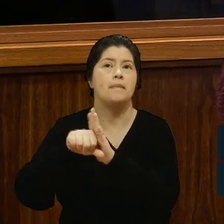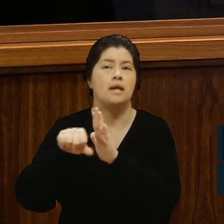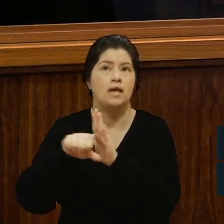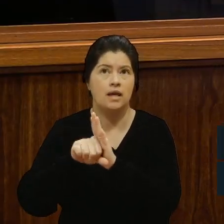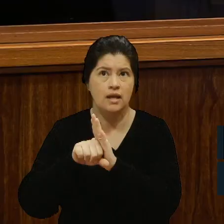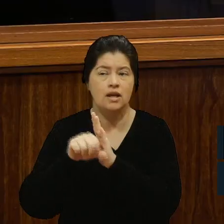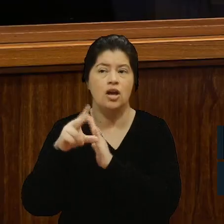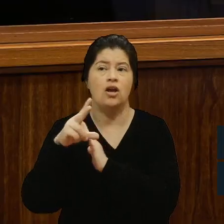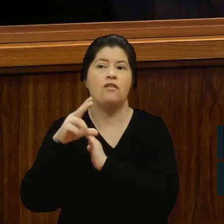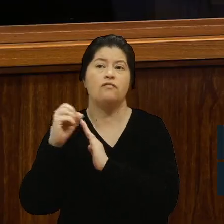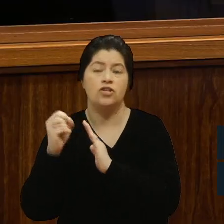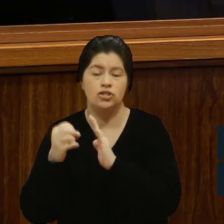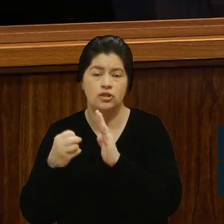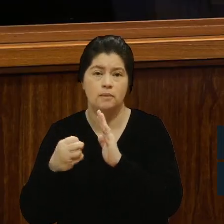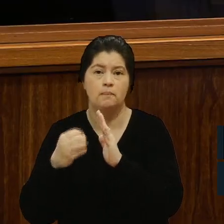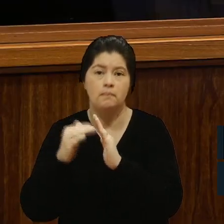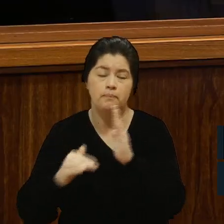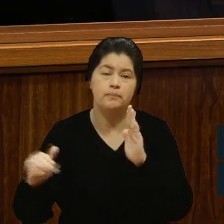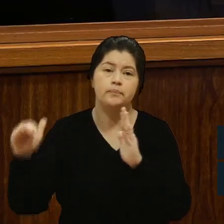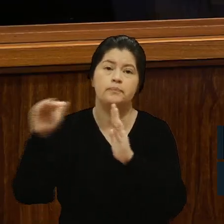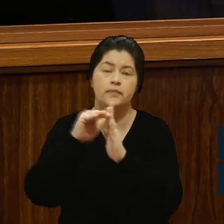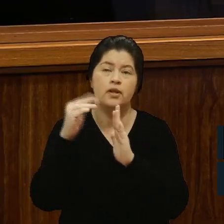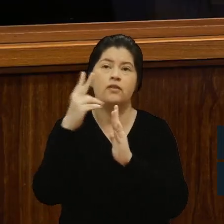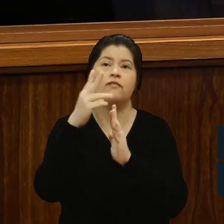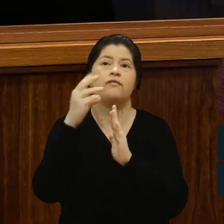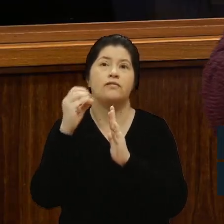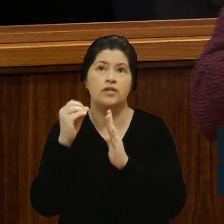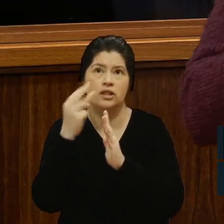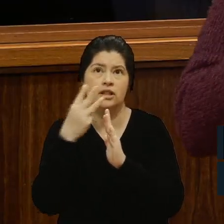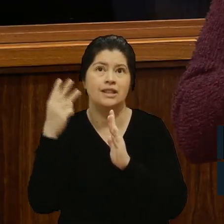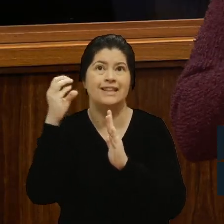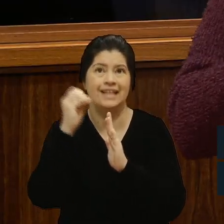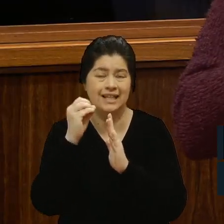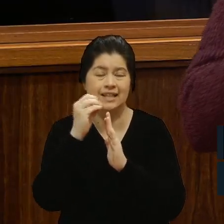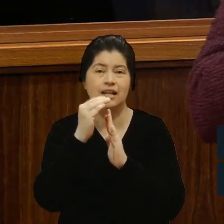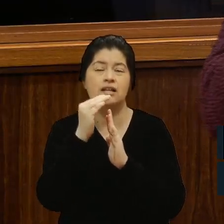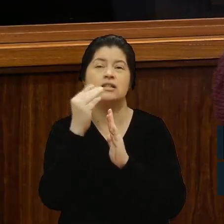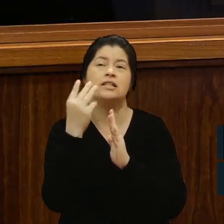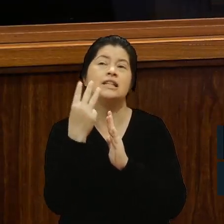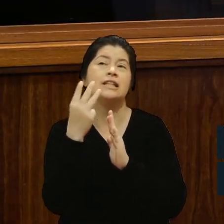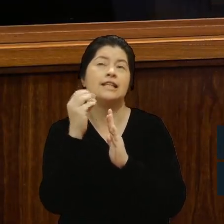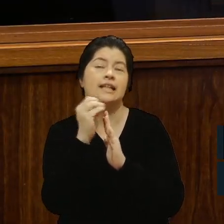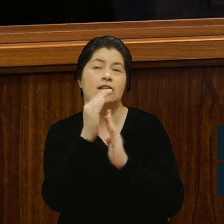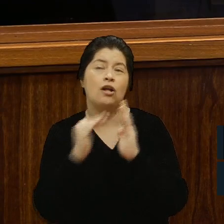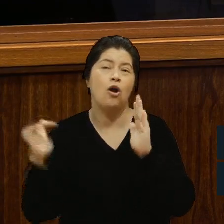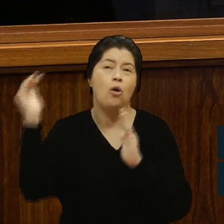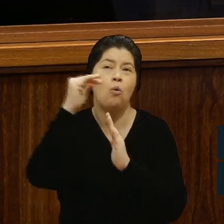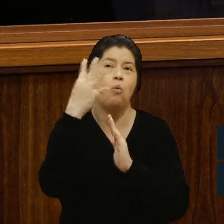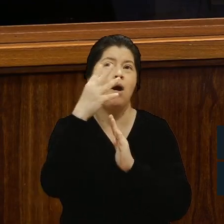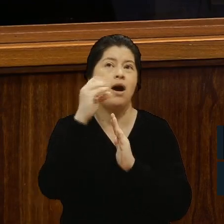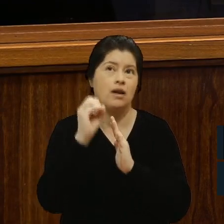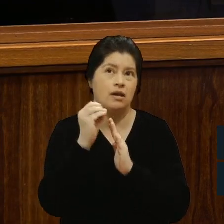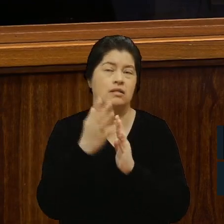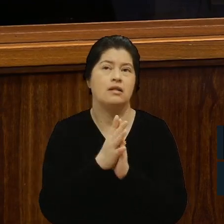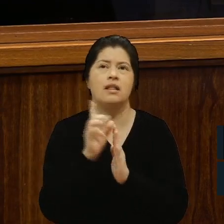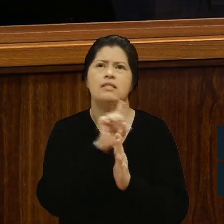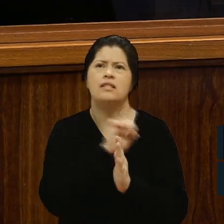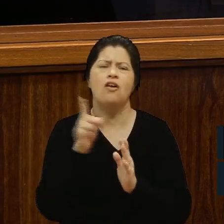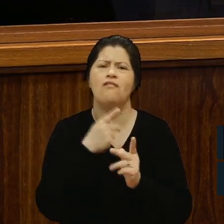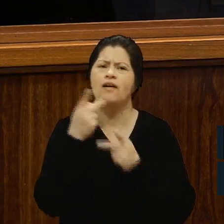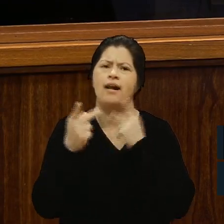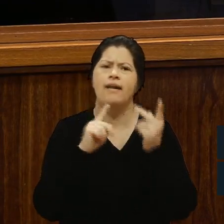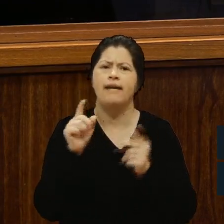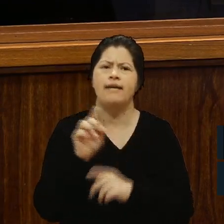passou para 30, a pena máxima de 30 passou para 40, e eu não disse que não